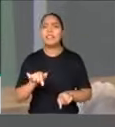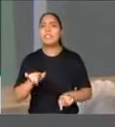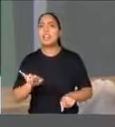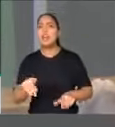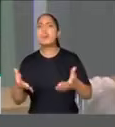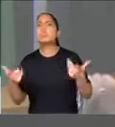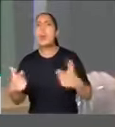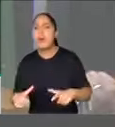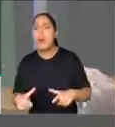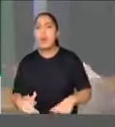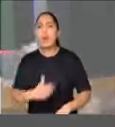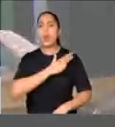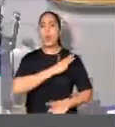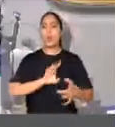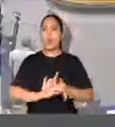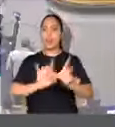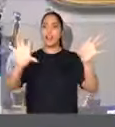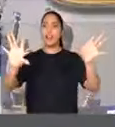livre!